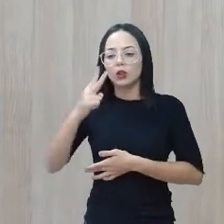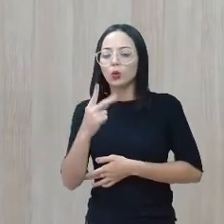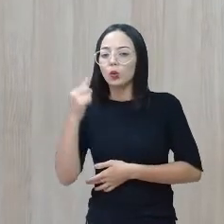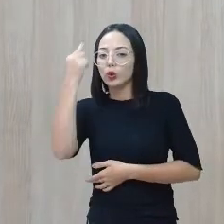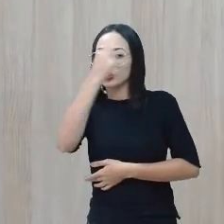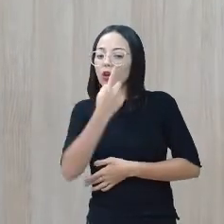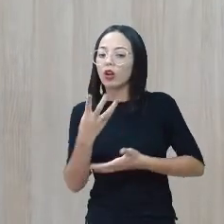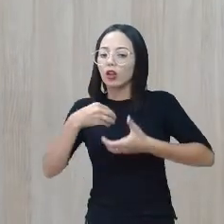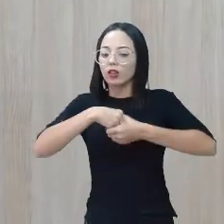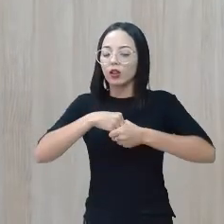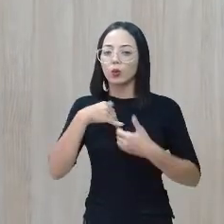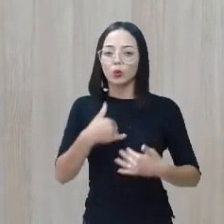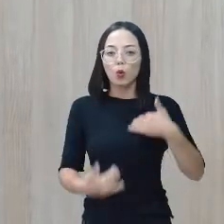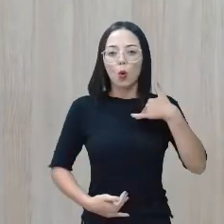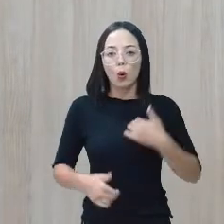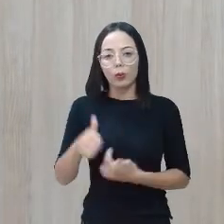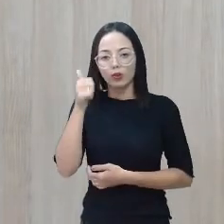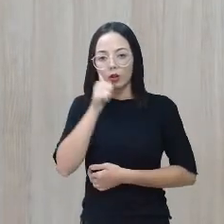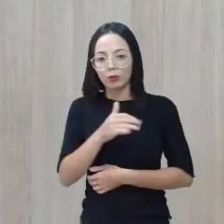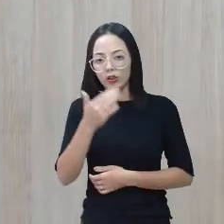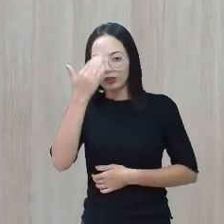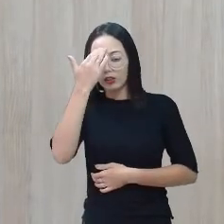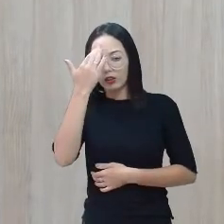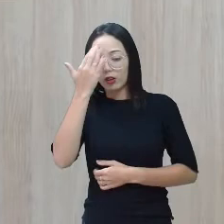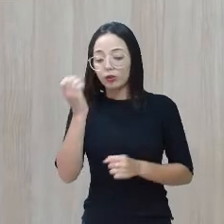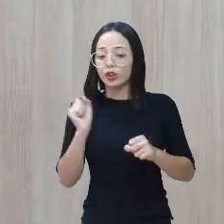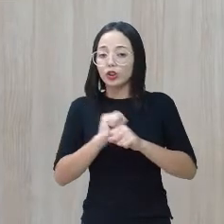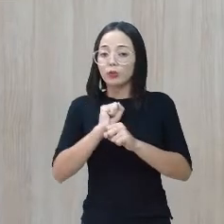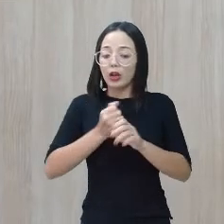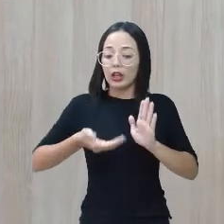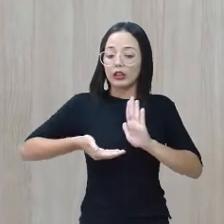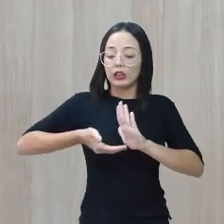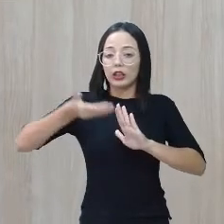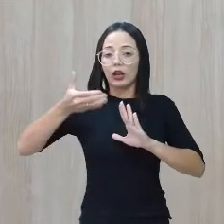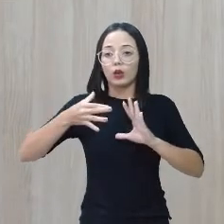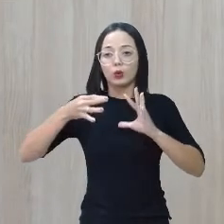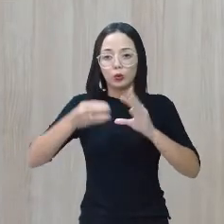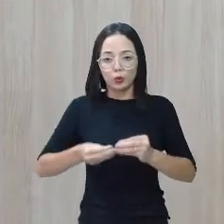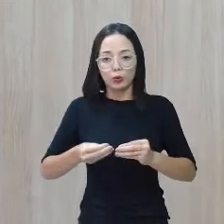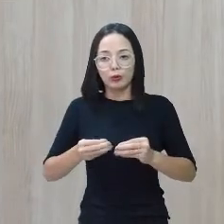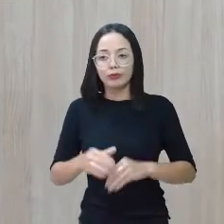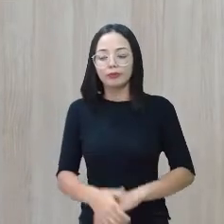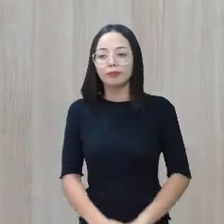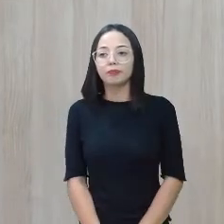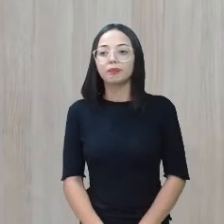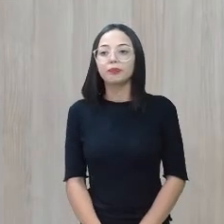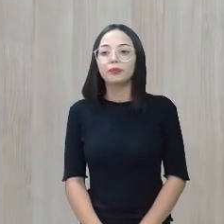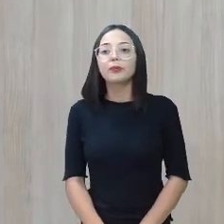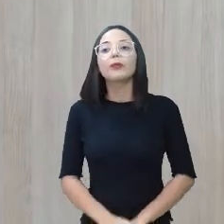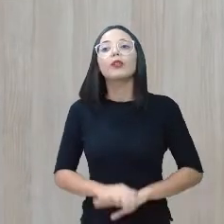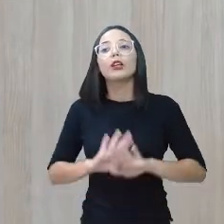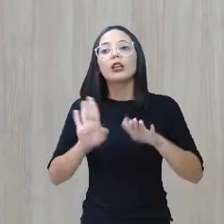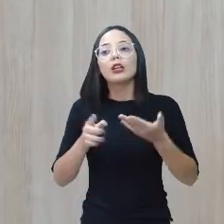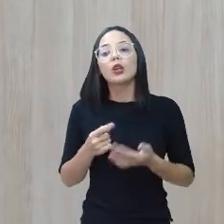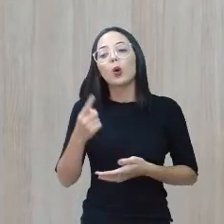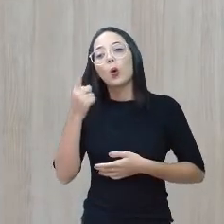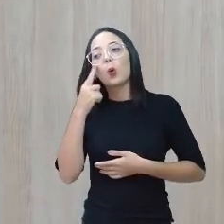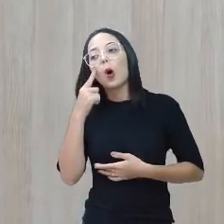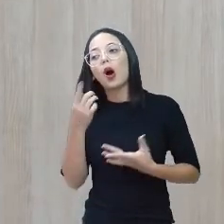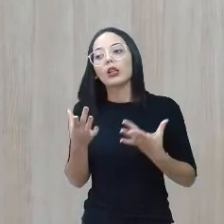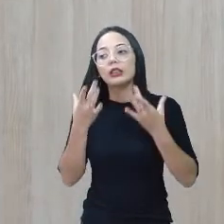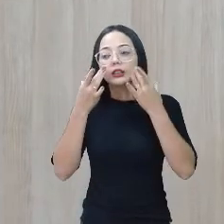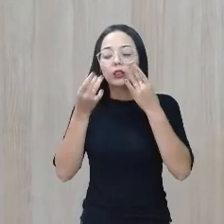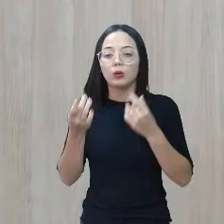podem permanecer até a retirada total, tá certo? Então, prestar bastante atenção